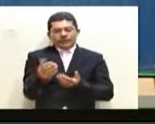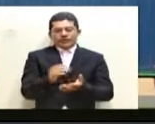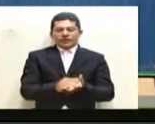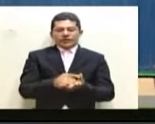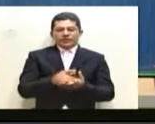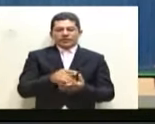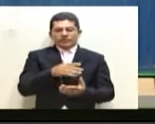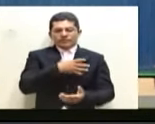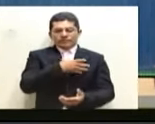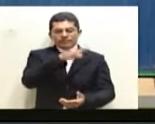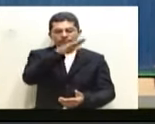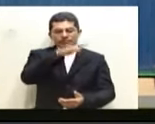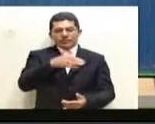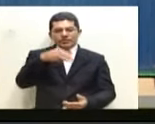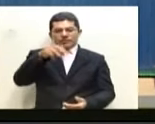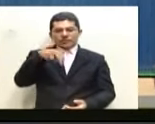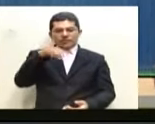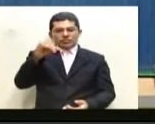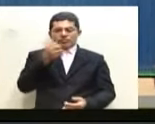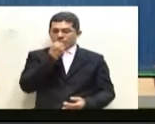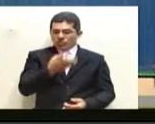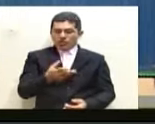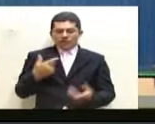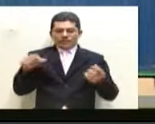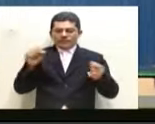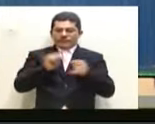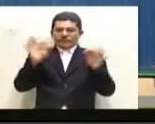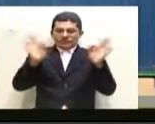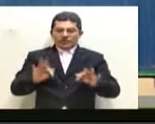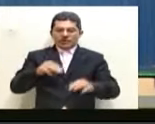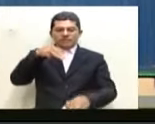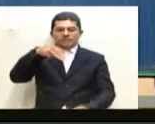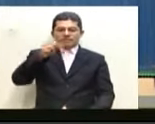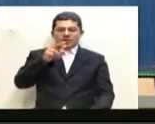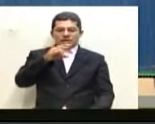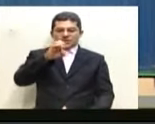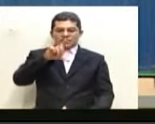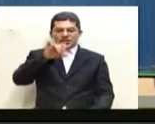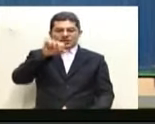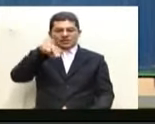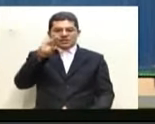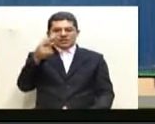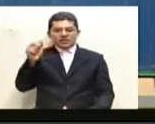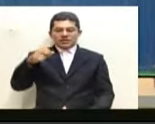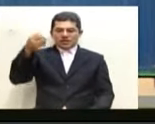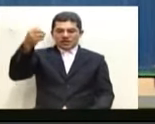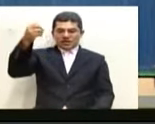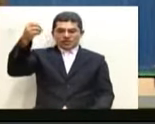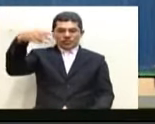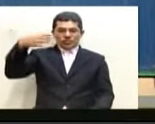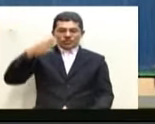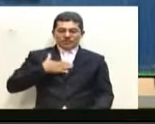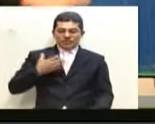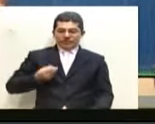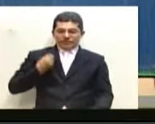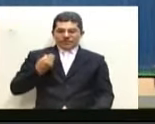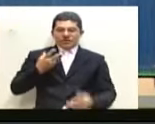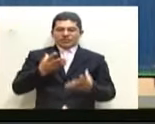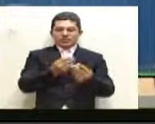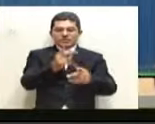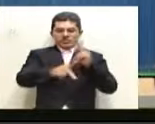seus objetivos, que me faz muito feliz. E a Marcelinha, que é a luz da minha vida e começa a ser a luz na vida de um monte de gente, né?